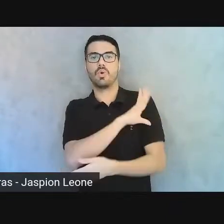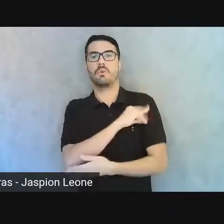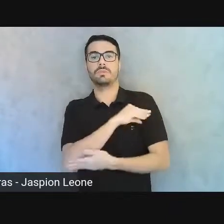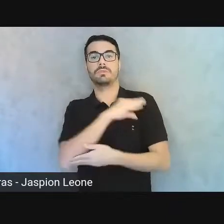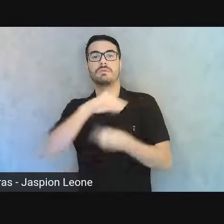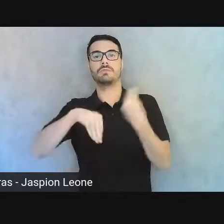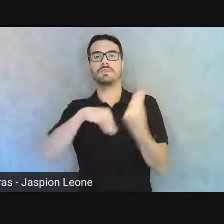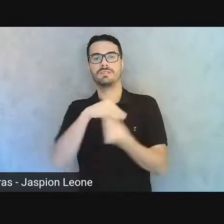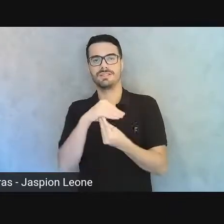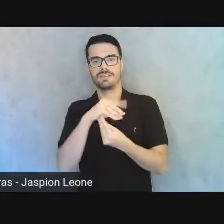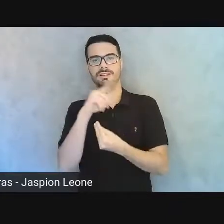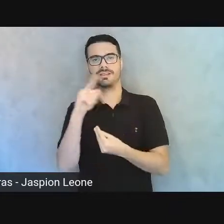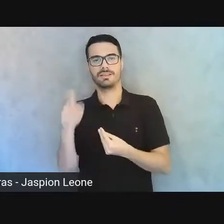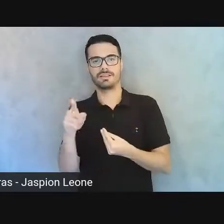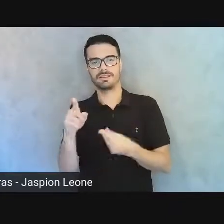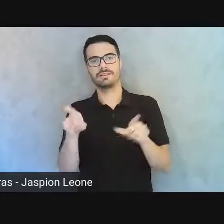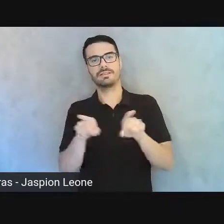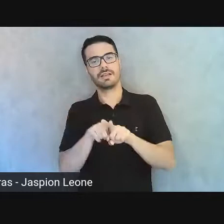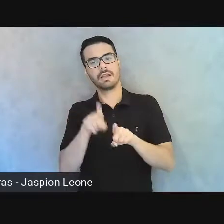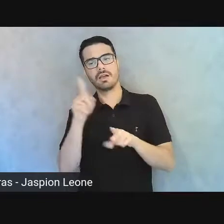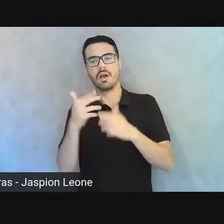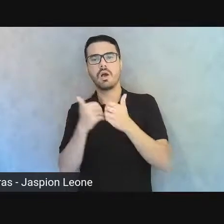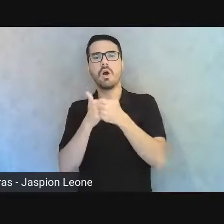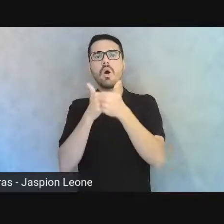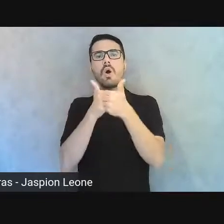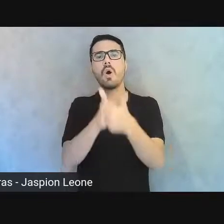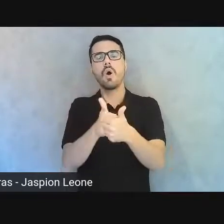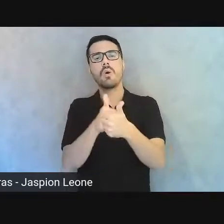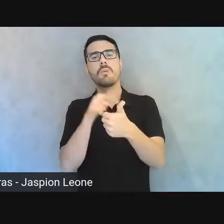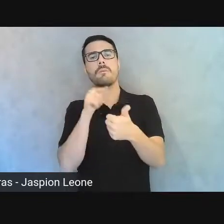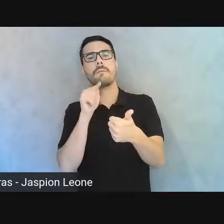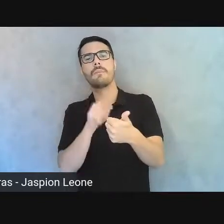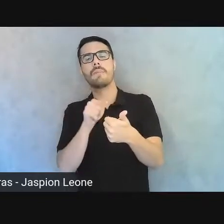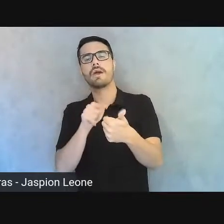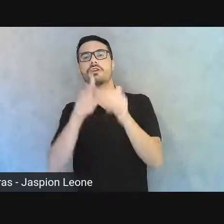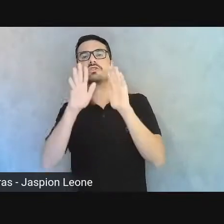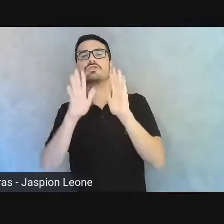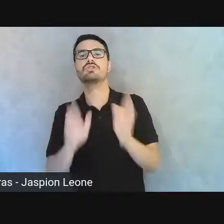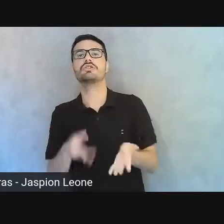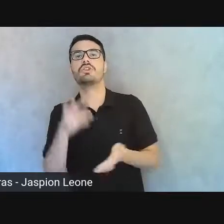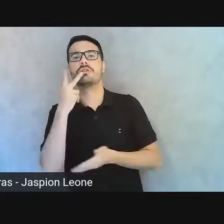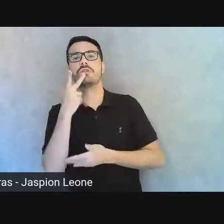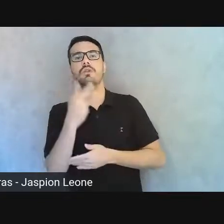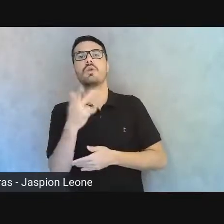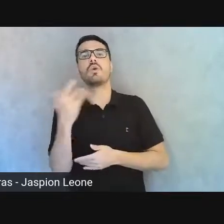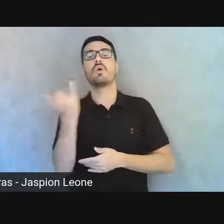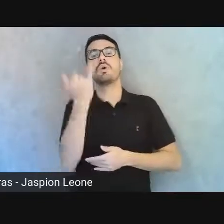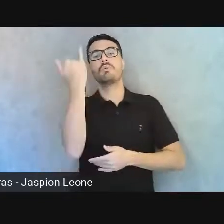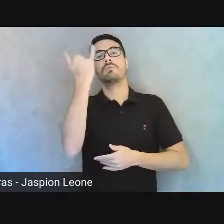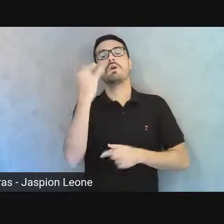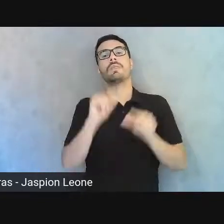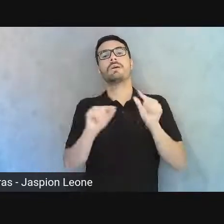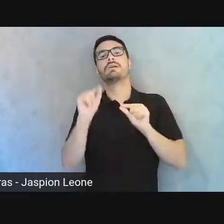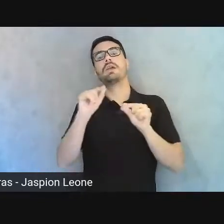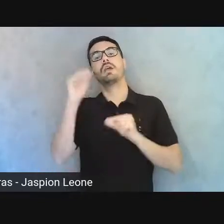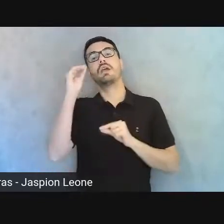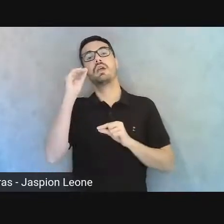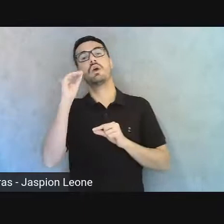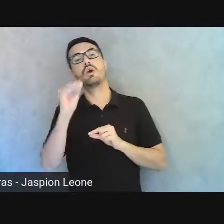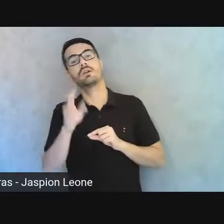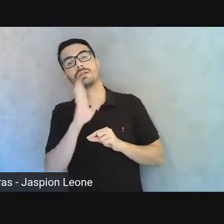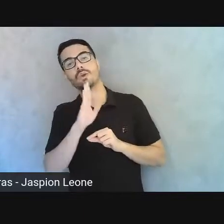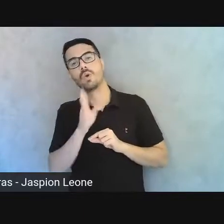Nacional, encarregada por acompanhar o orçamento de guerra, já enfatizou a importância de conhecer